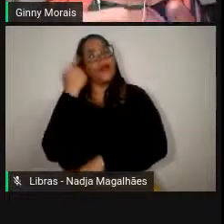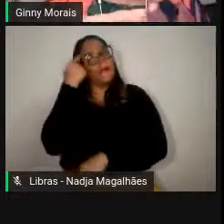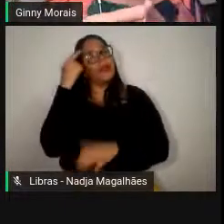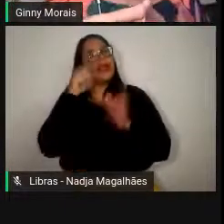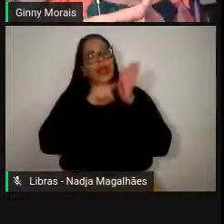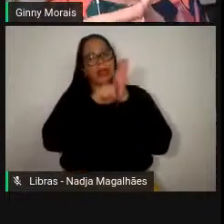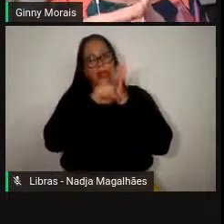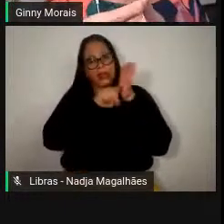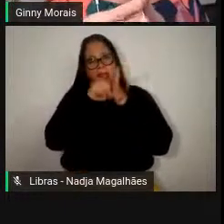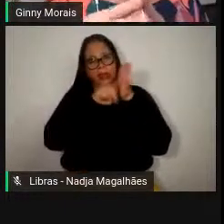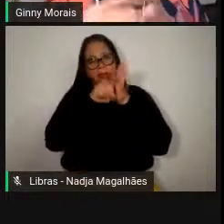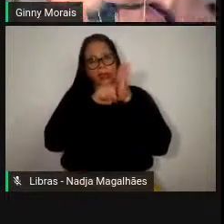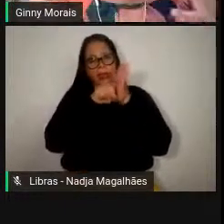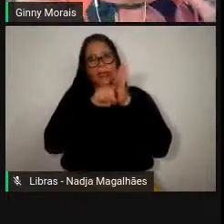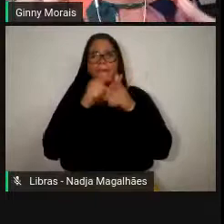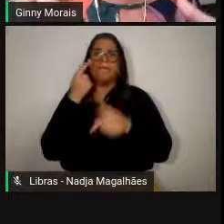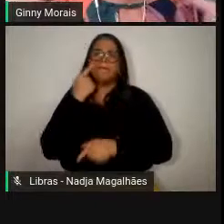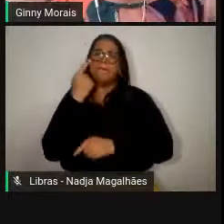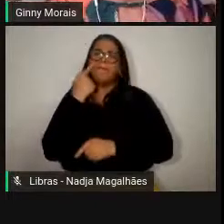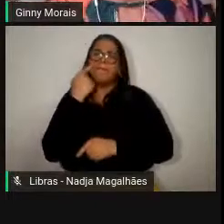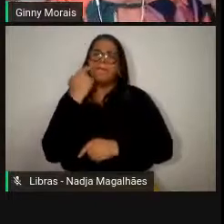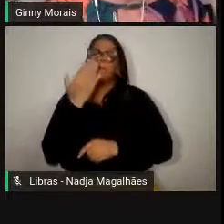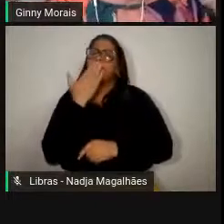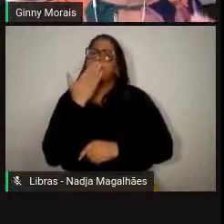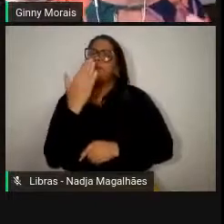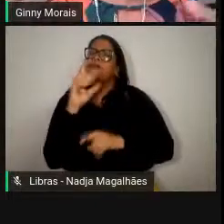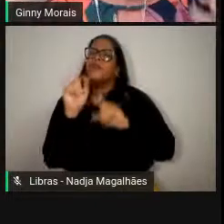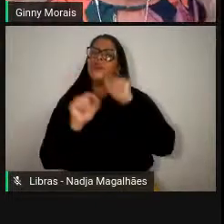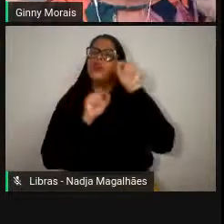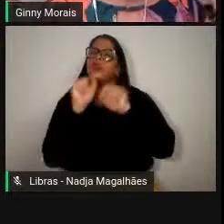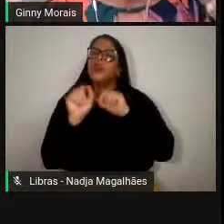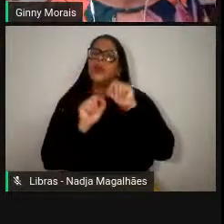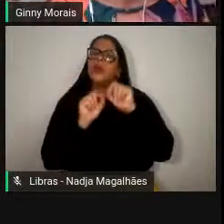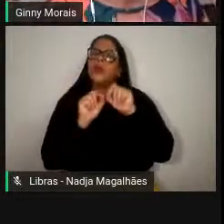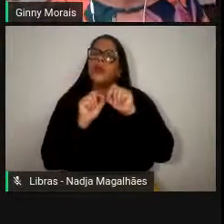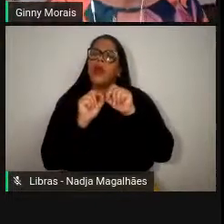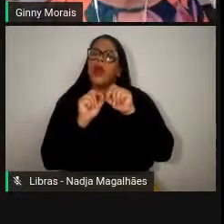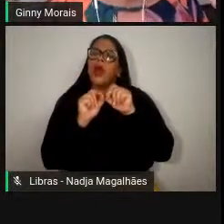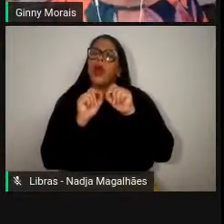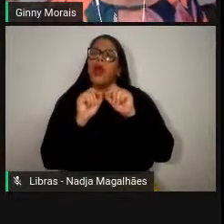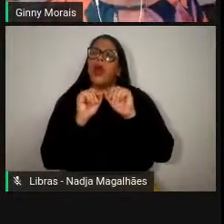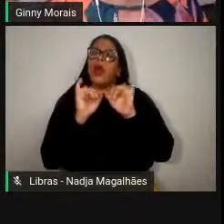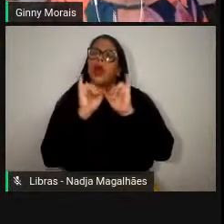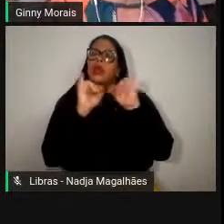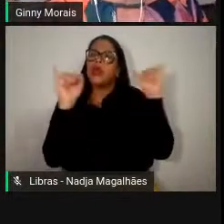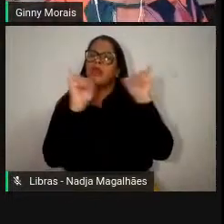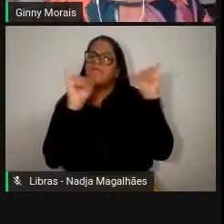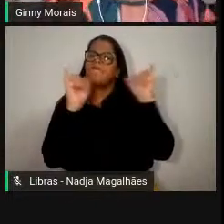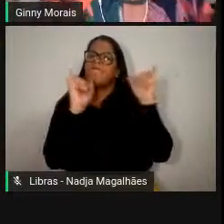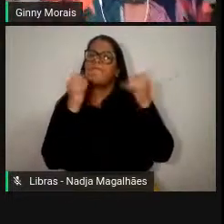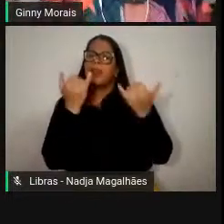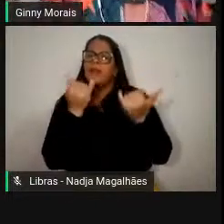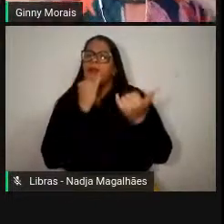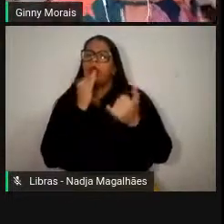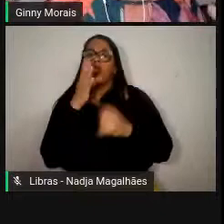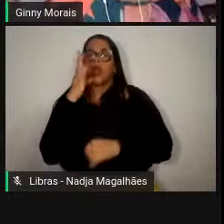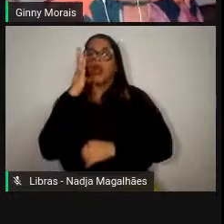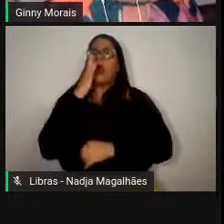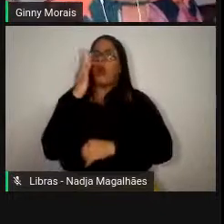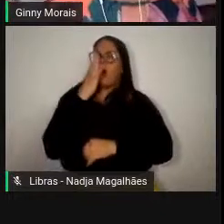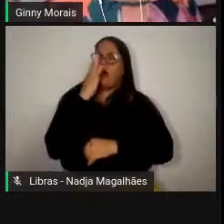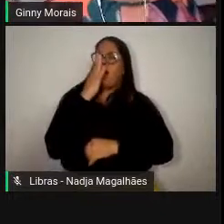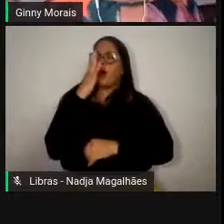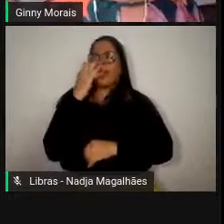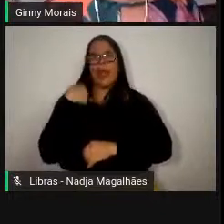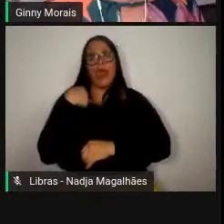levei em consideração que tipo de transmissão a gente consegue assistir, certo? Eu sempre me coloquei no ponto